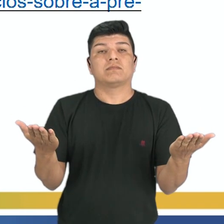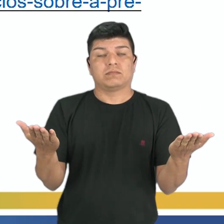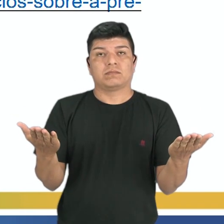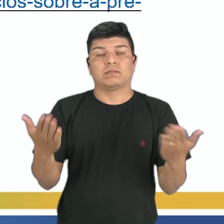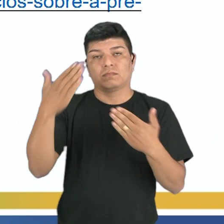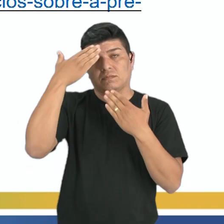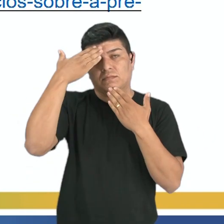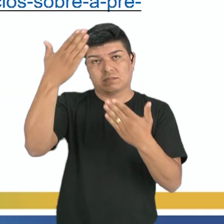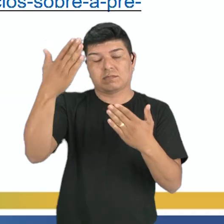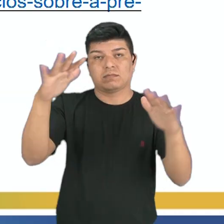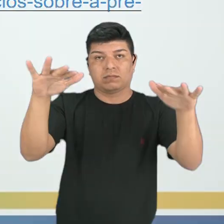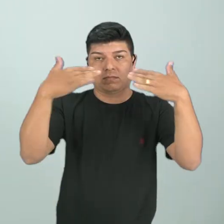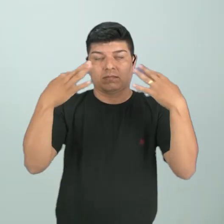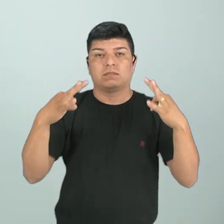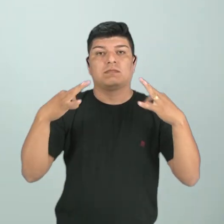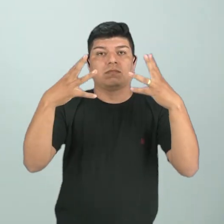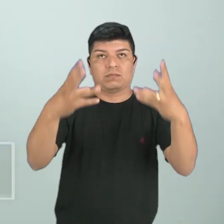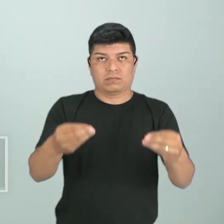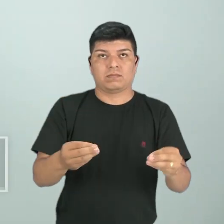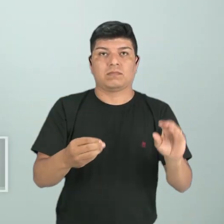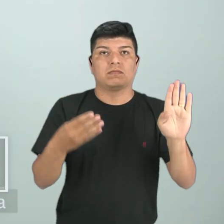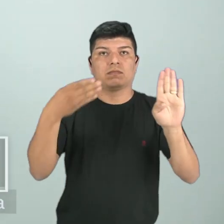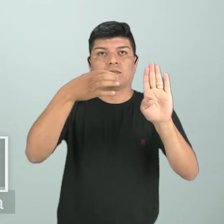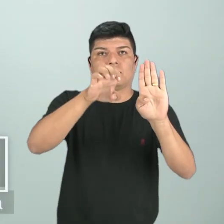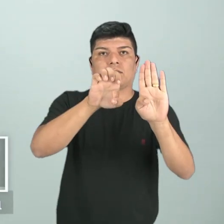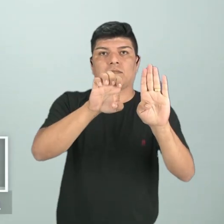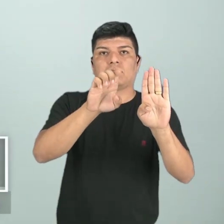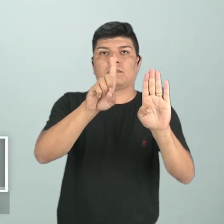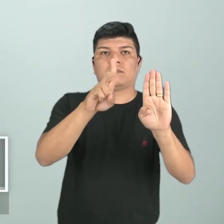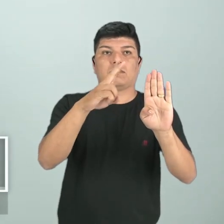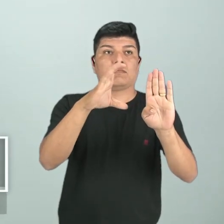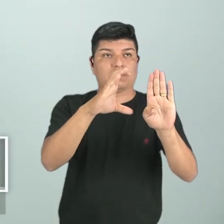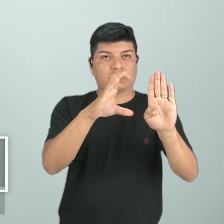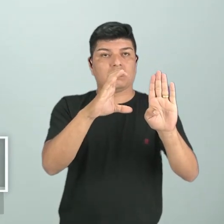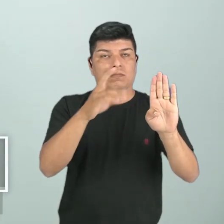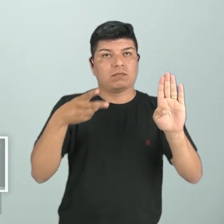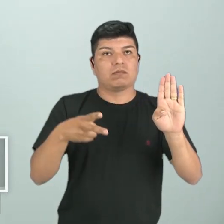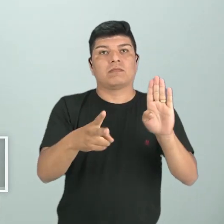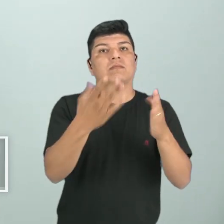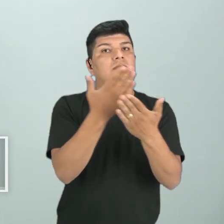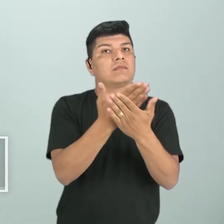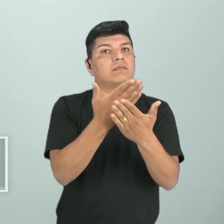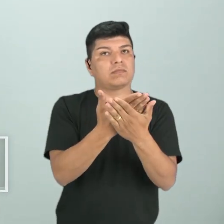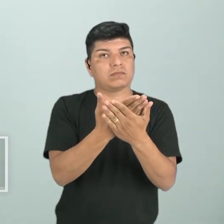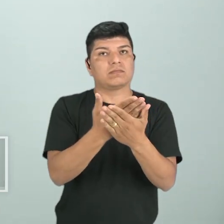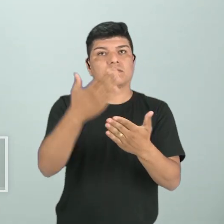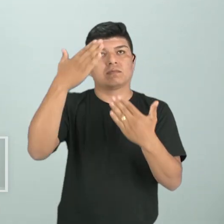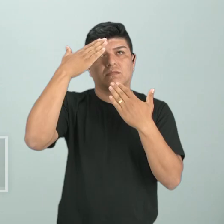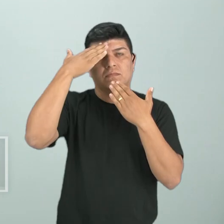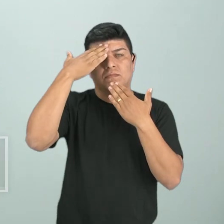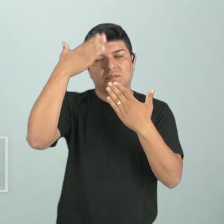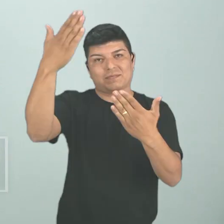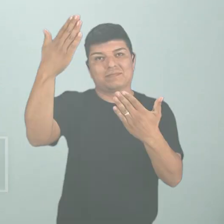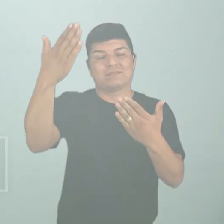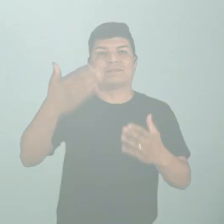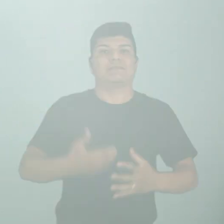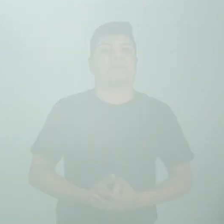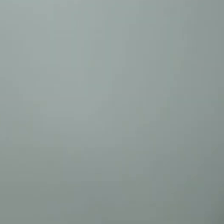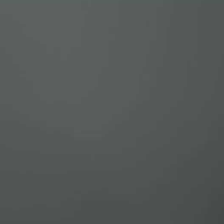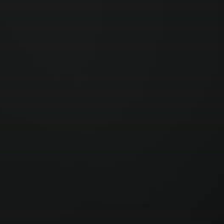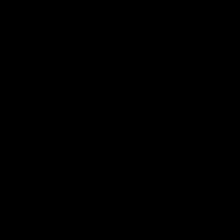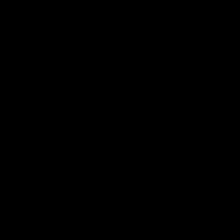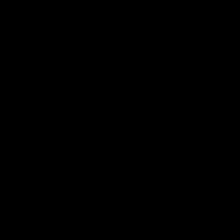Eu quero agradecer pela atenção de todos. Nós vamos ter aqui o site Eduque, né? Para você acompanhar essa aula. E meu muito obrigado.